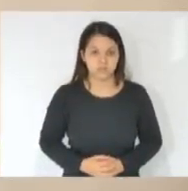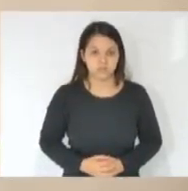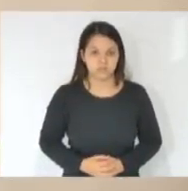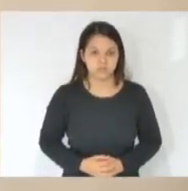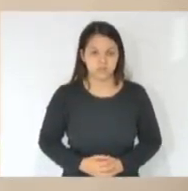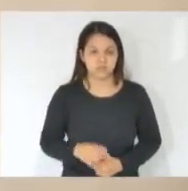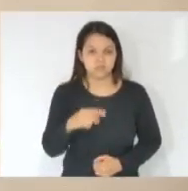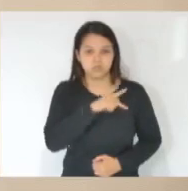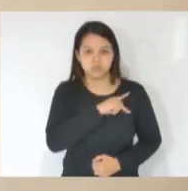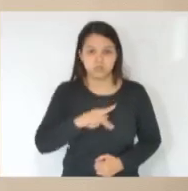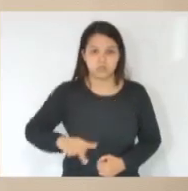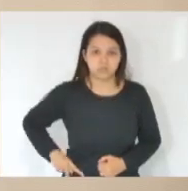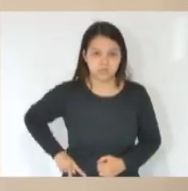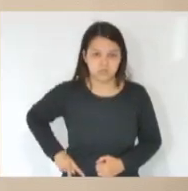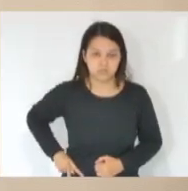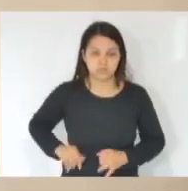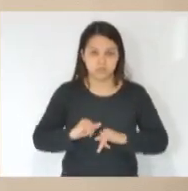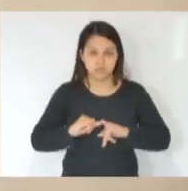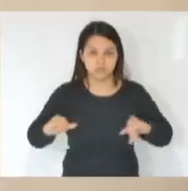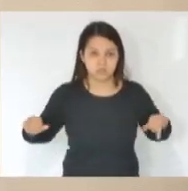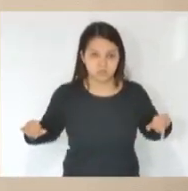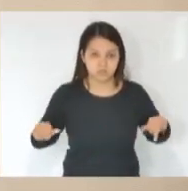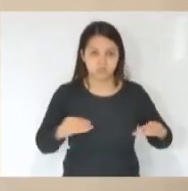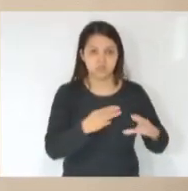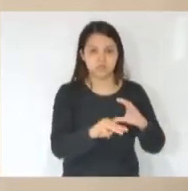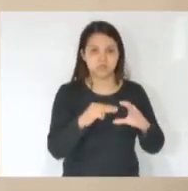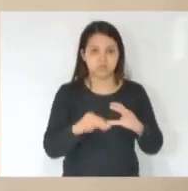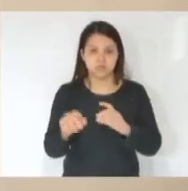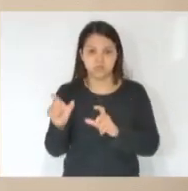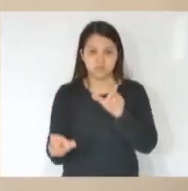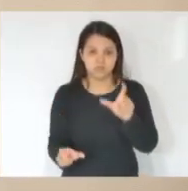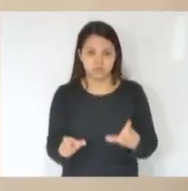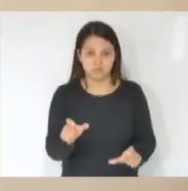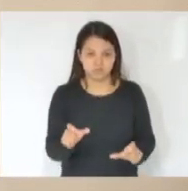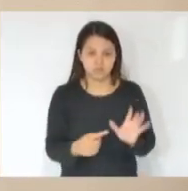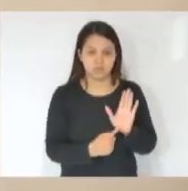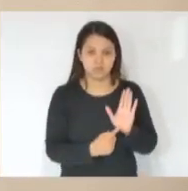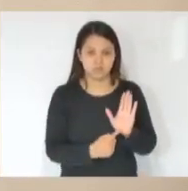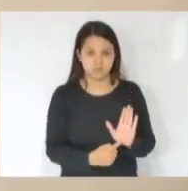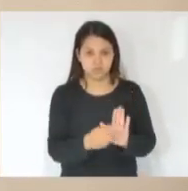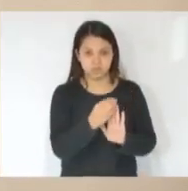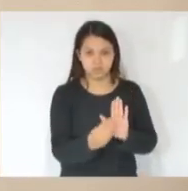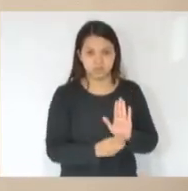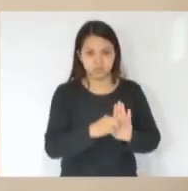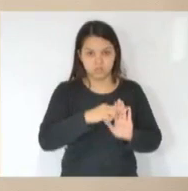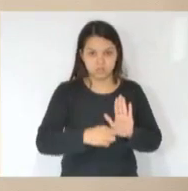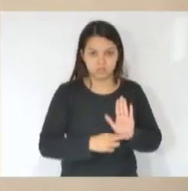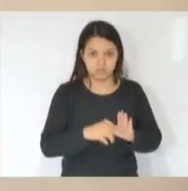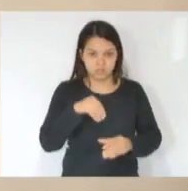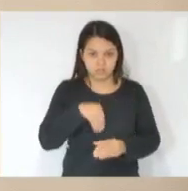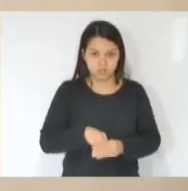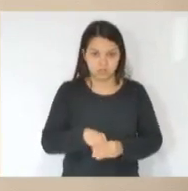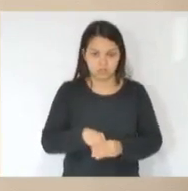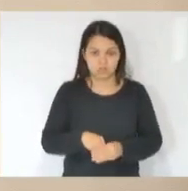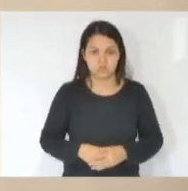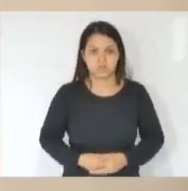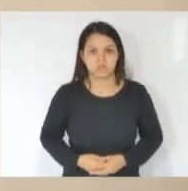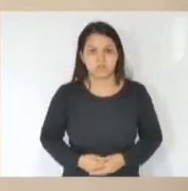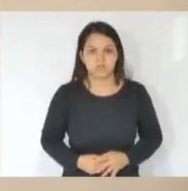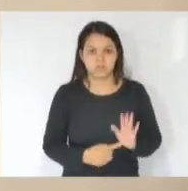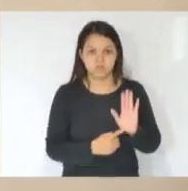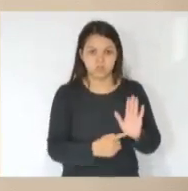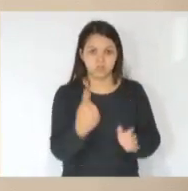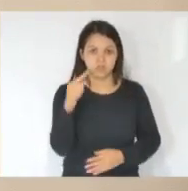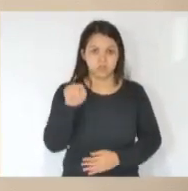Esta presidência comunica que encaminhará aos destinatários, conforme determina o regimento interno, as seguintes indicações. Indicação